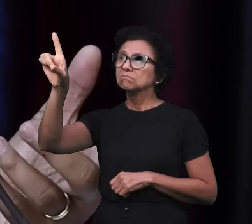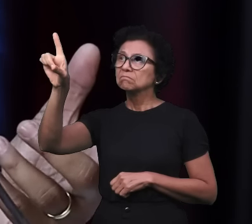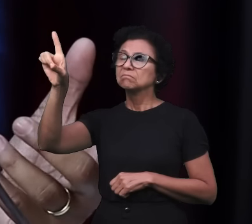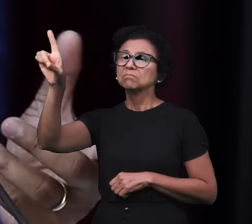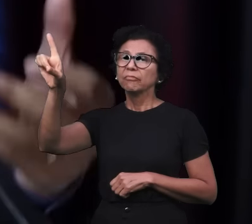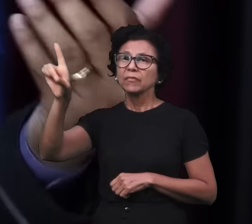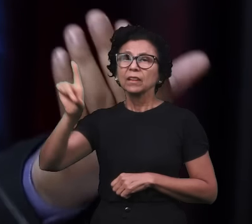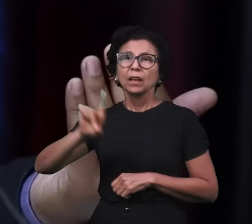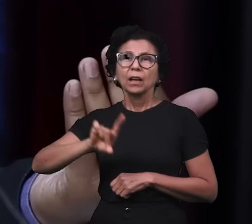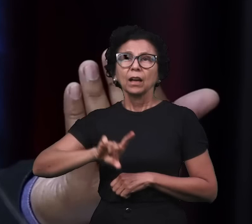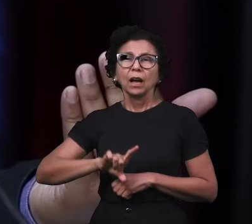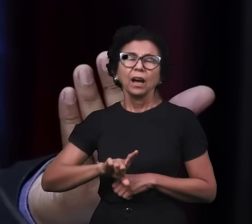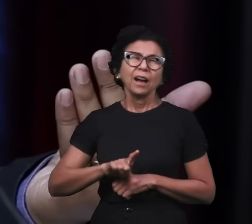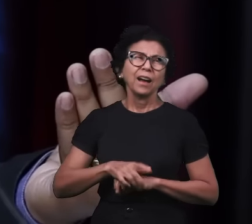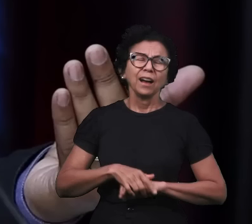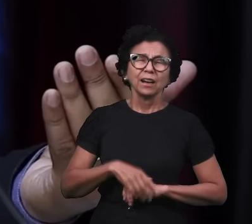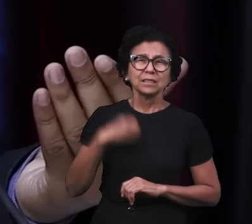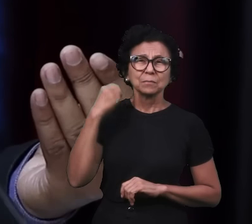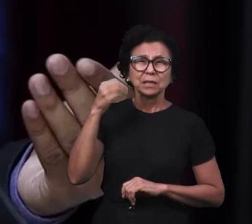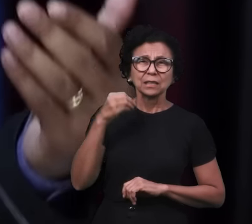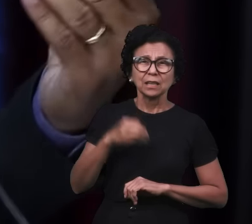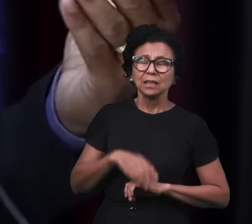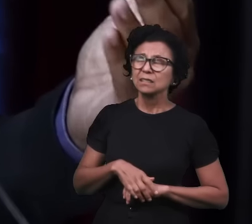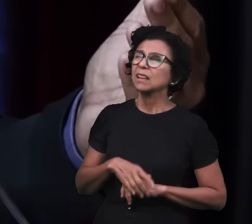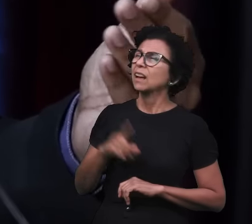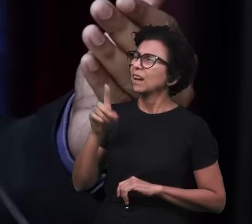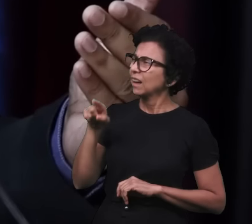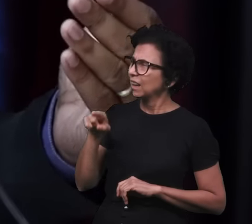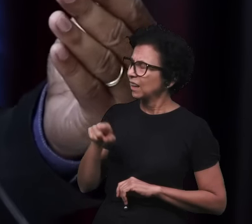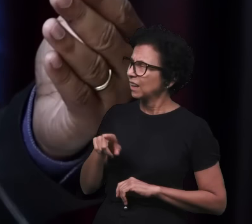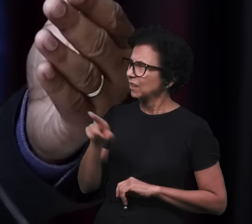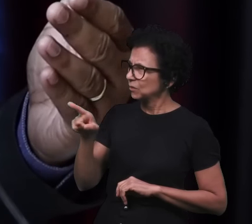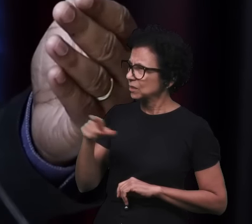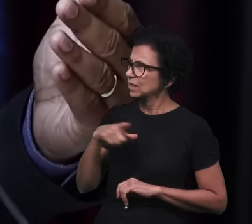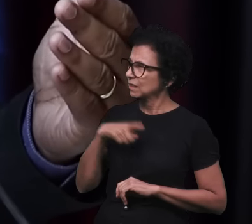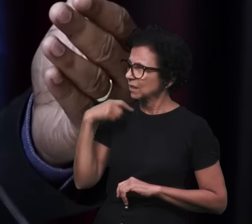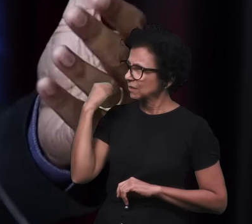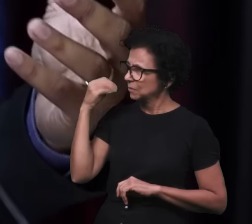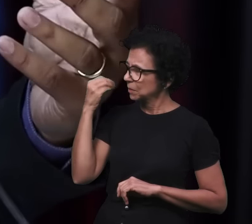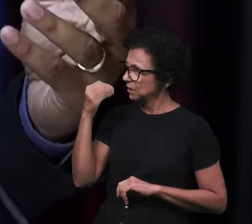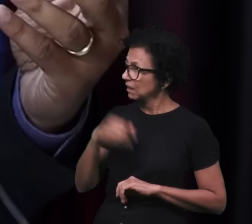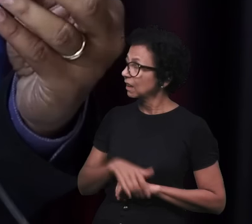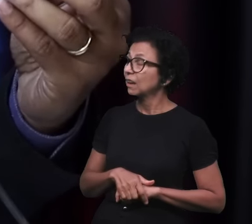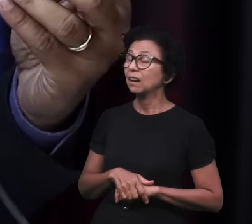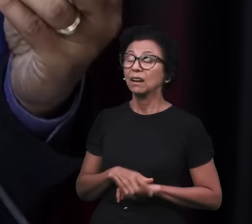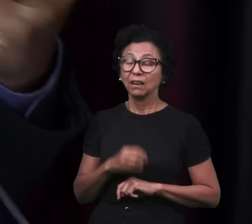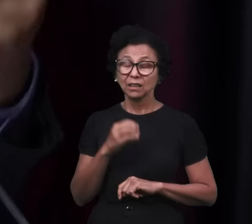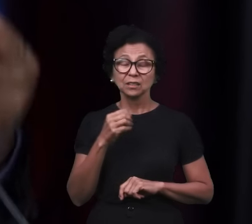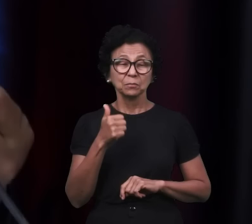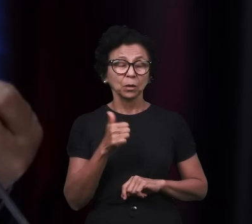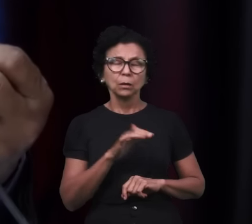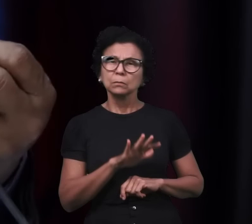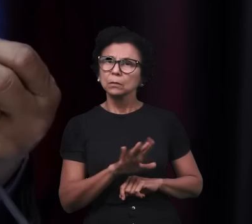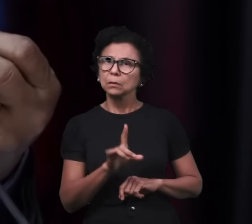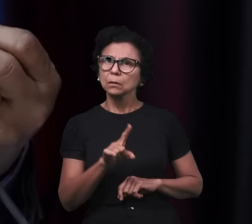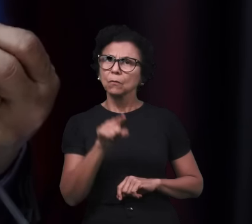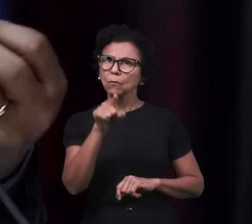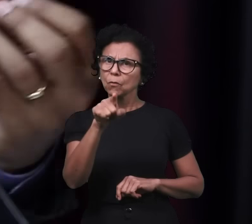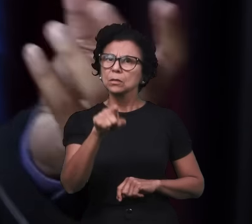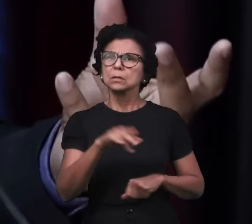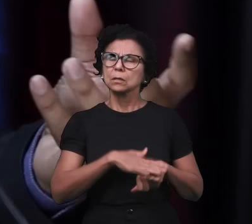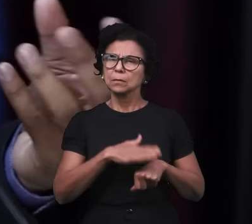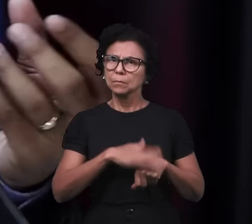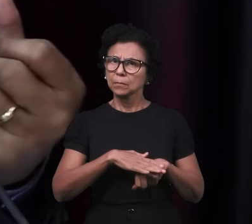uma experiência de ouvir falar, né? Alguém teve mas o servo ter essa